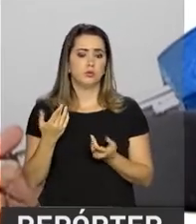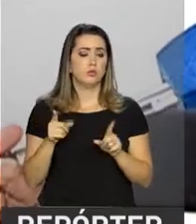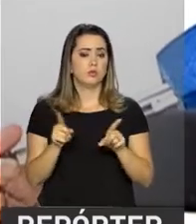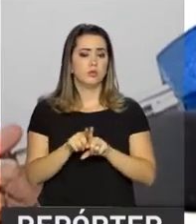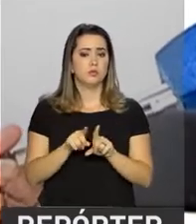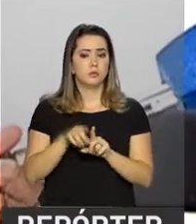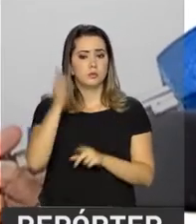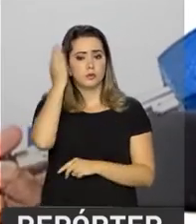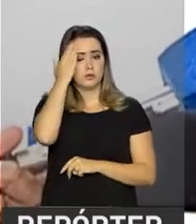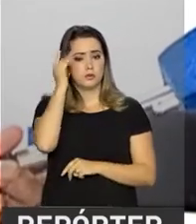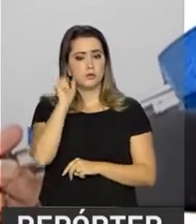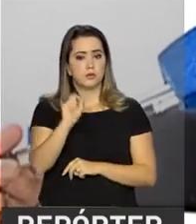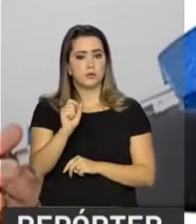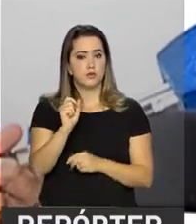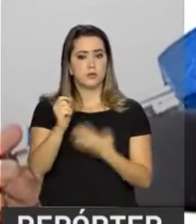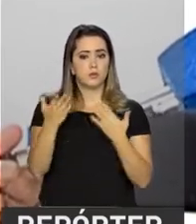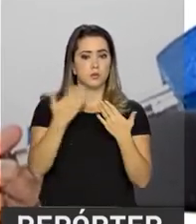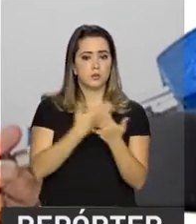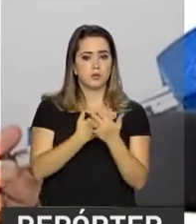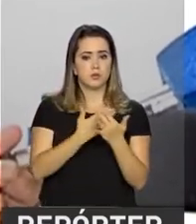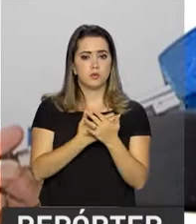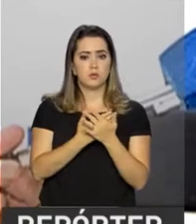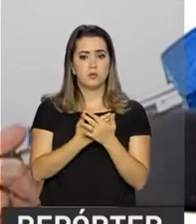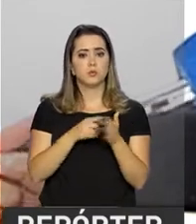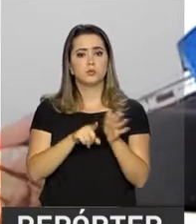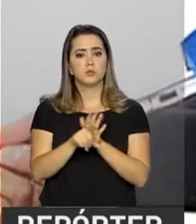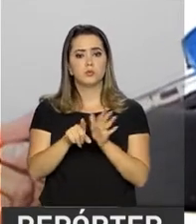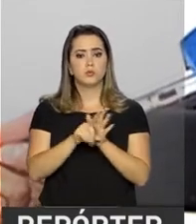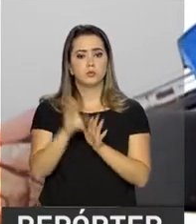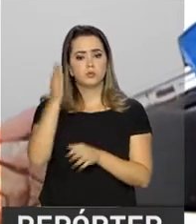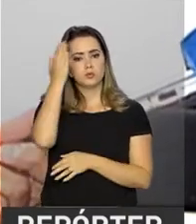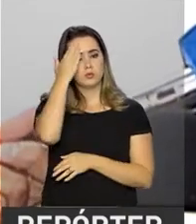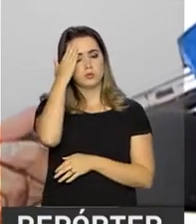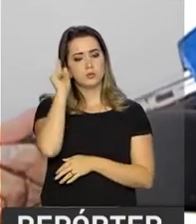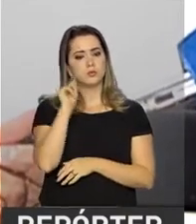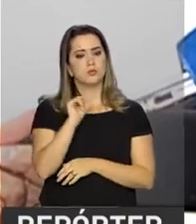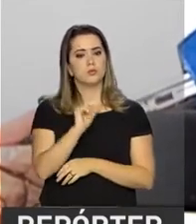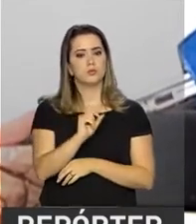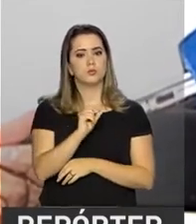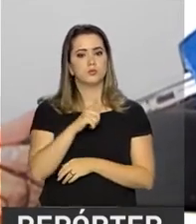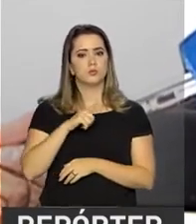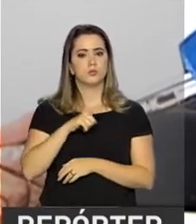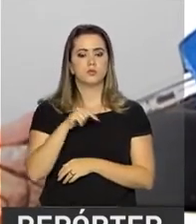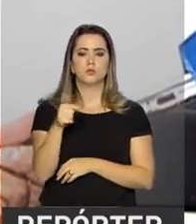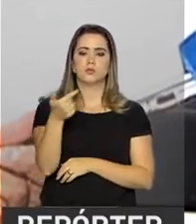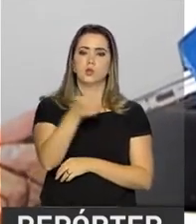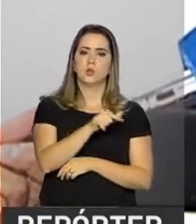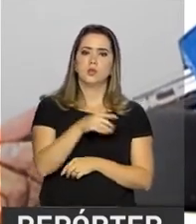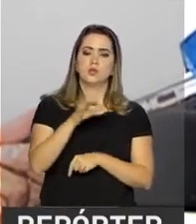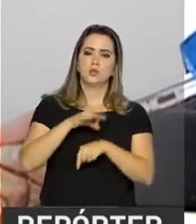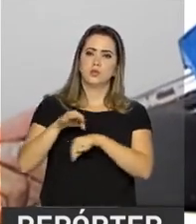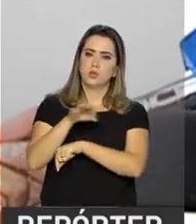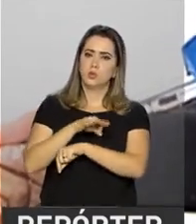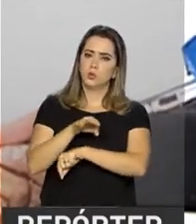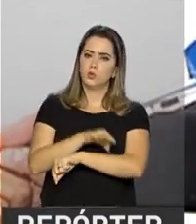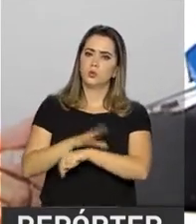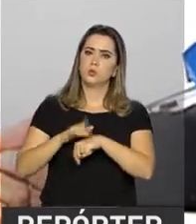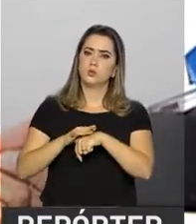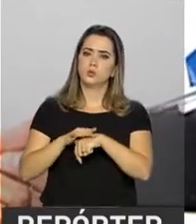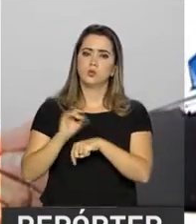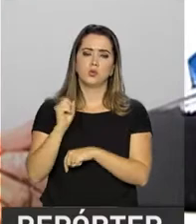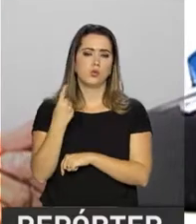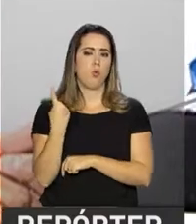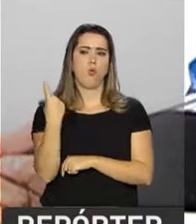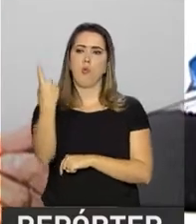vamos também saber fazer uma análise uma busca nas áreas para saber se e tem outros mosquitos ainda infectados ou se